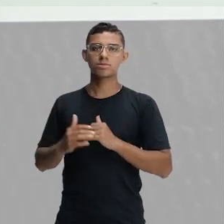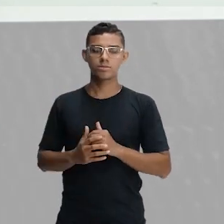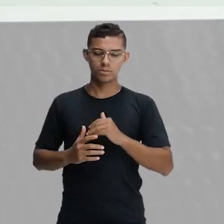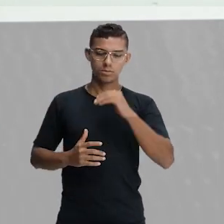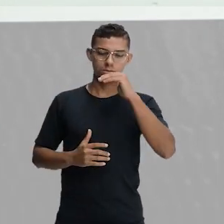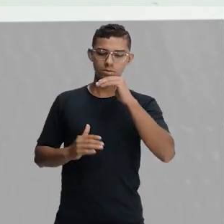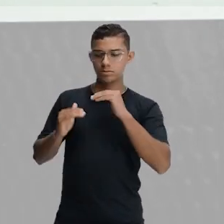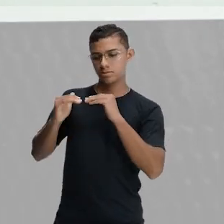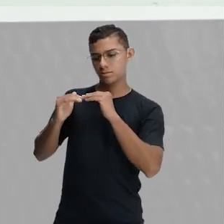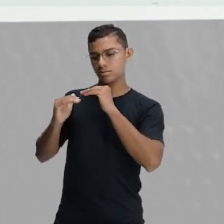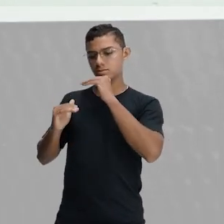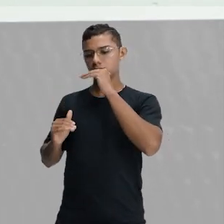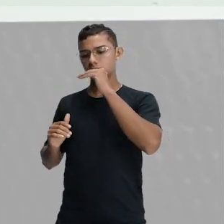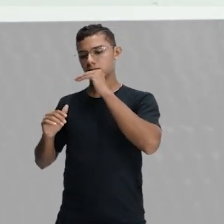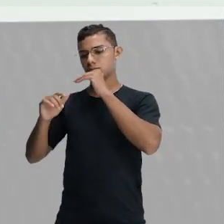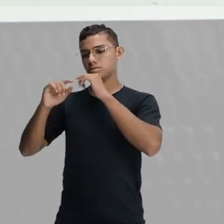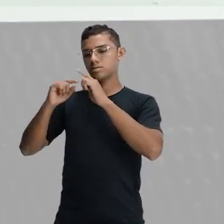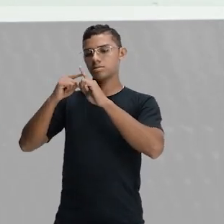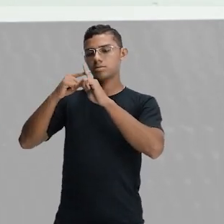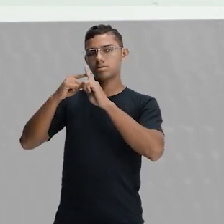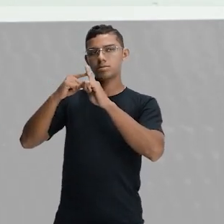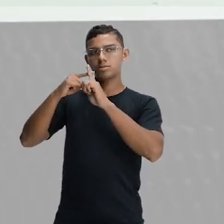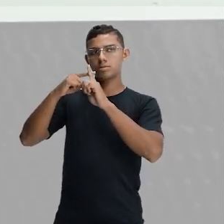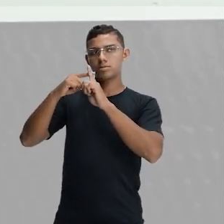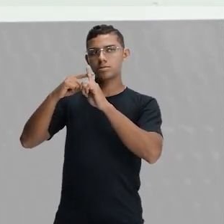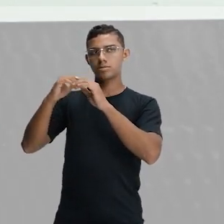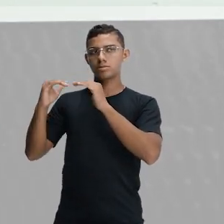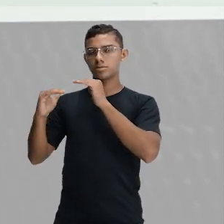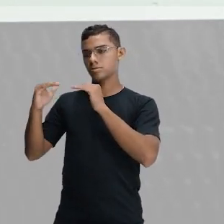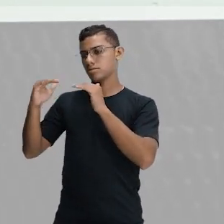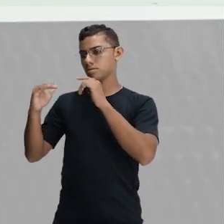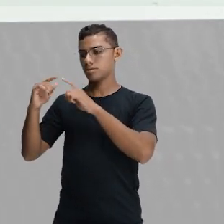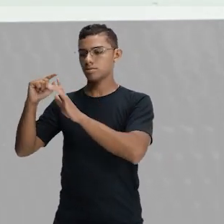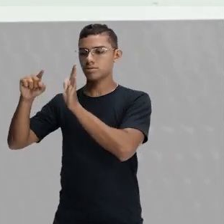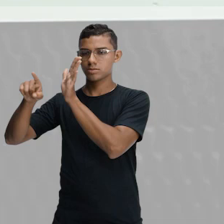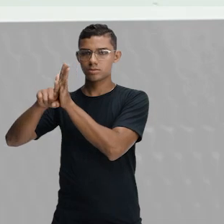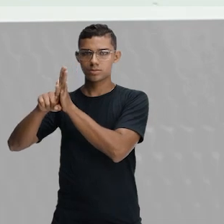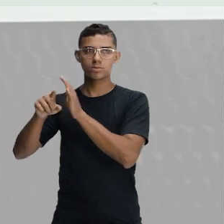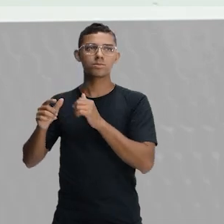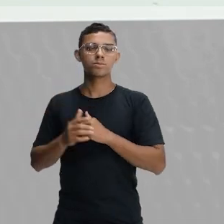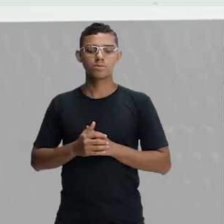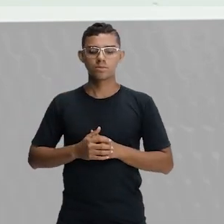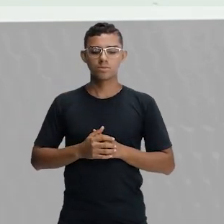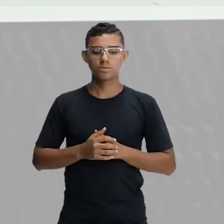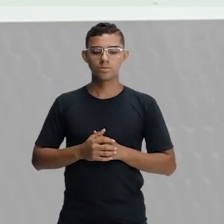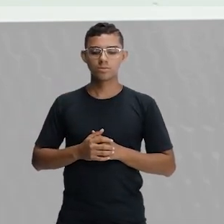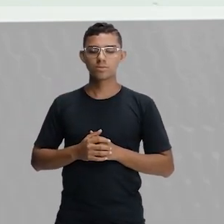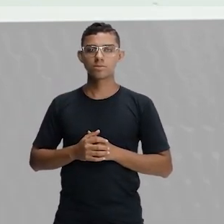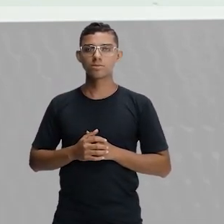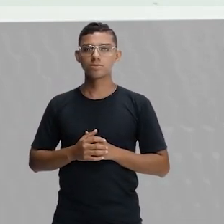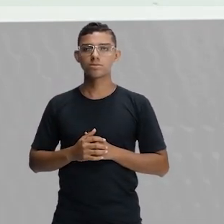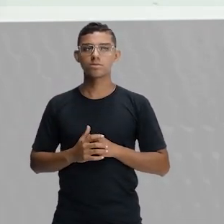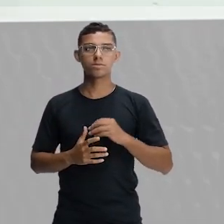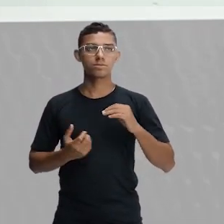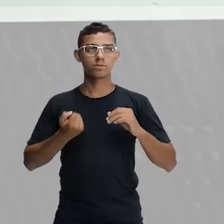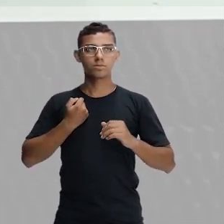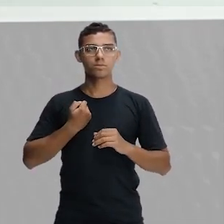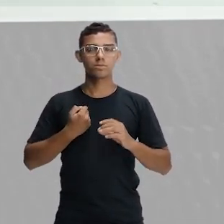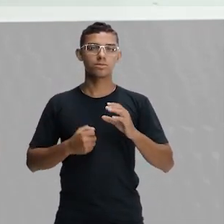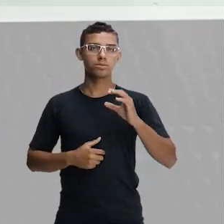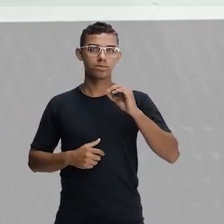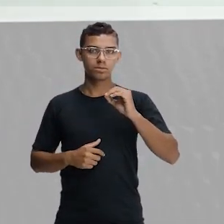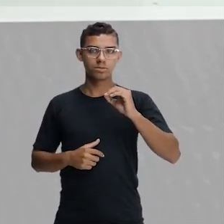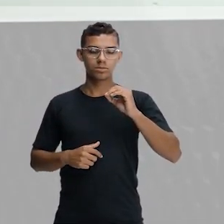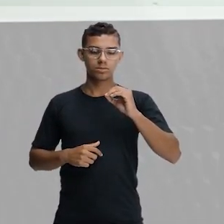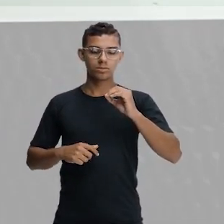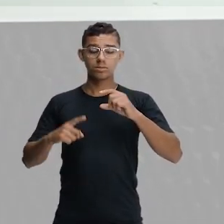carga elétrica aqui, ó, a carga elétrica do vidro, ou a quantidade de carga elétrica do vidro, é zero, porque